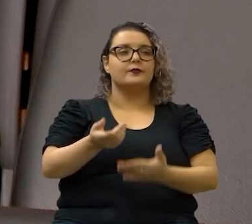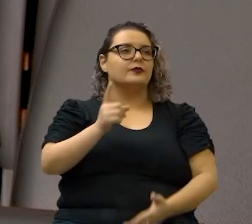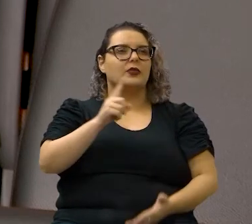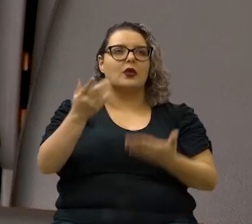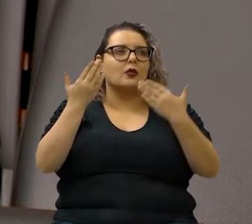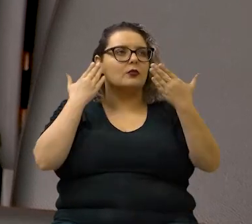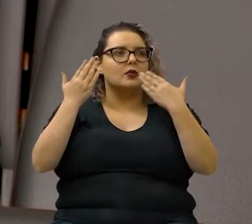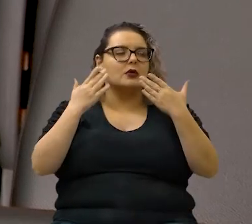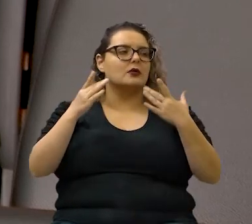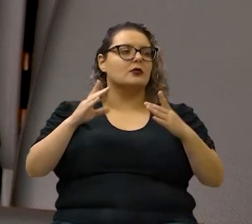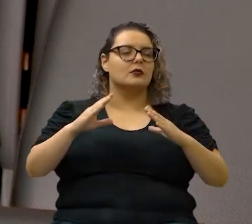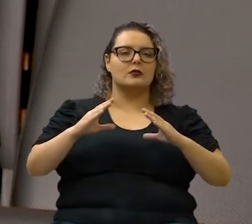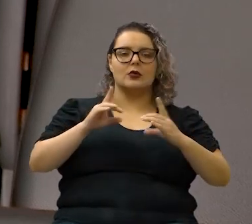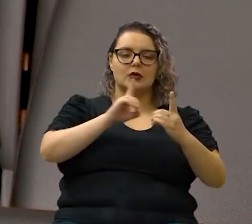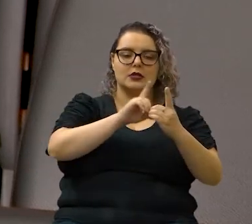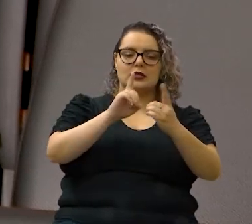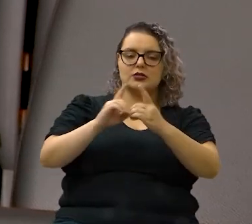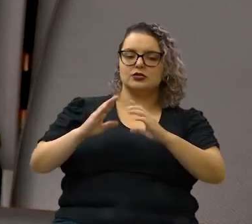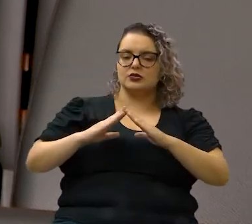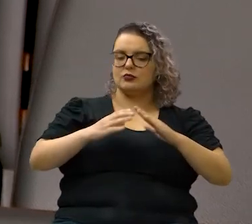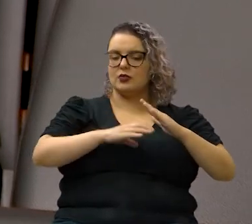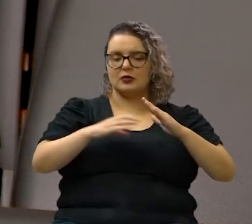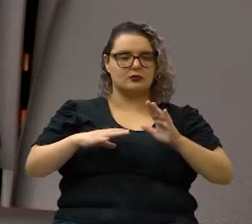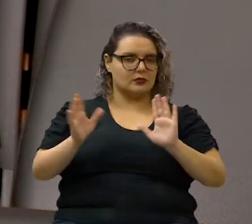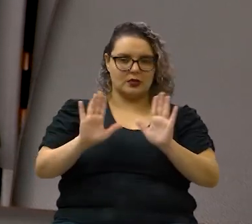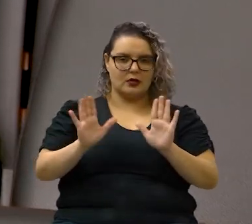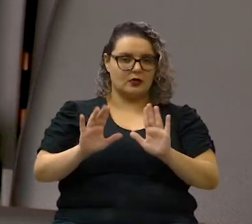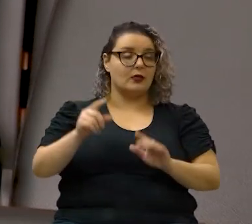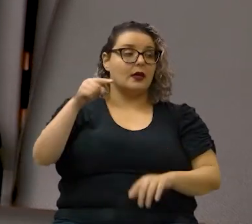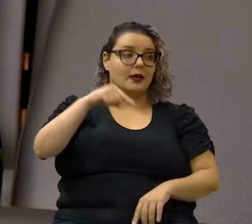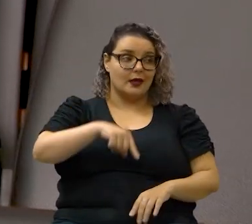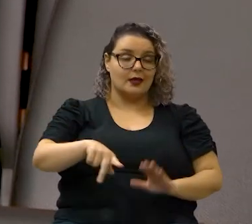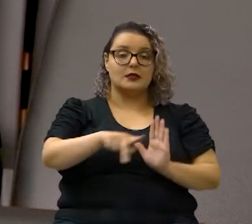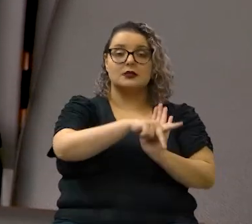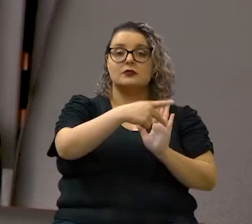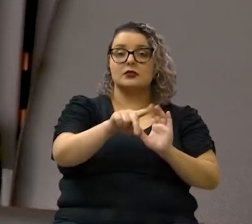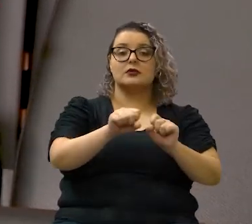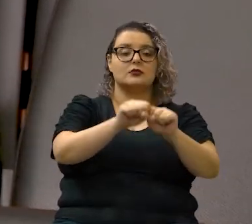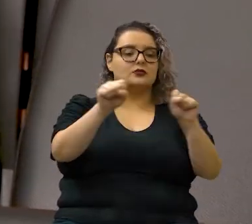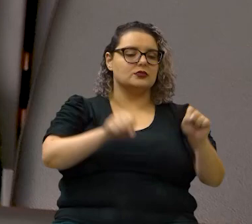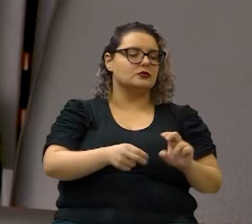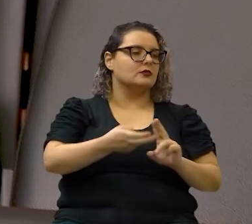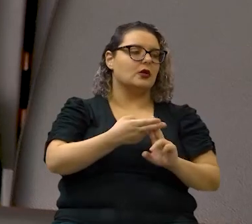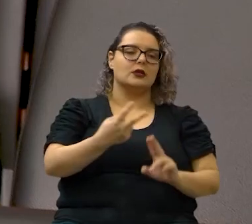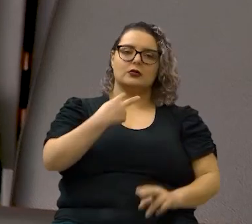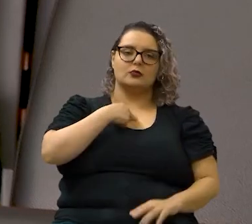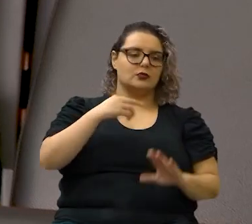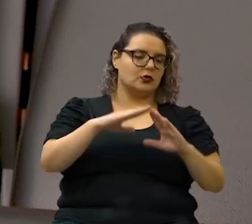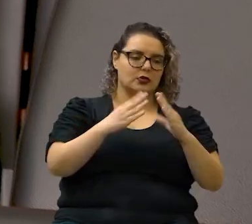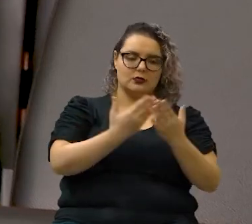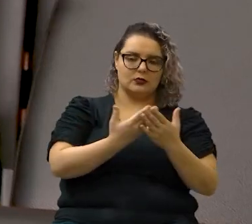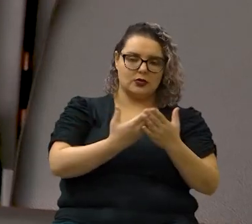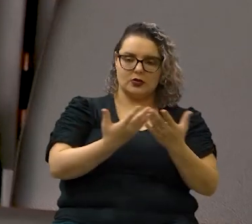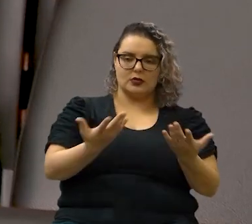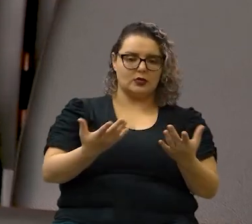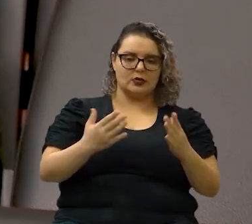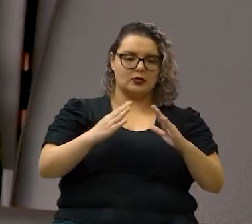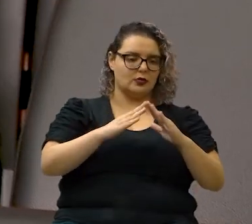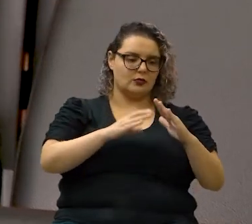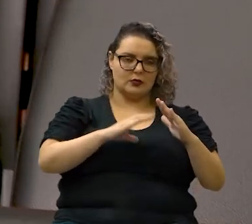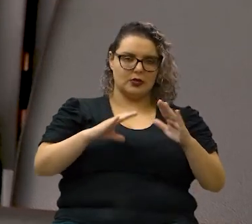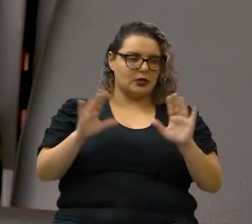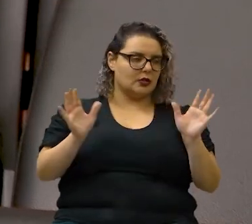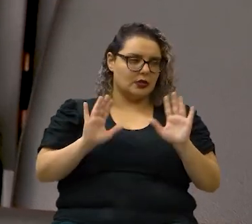psicólogo que faz o atendimento clínico, porque esse é do Sistema Único de Saúde. Nós não podemos transformar a escola